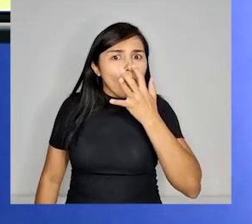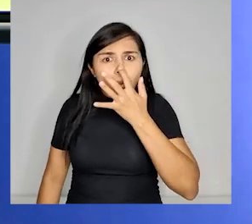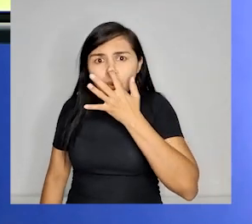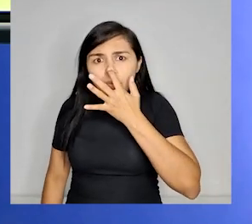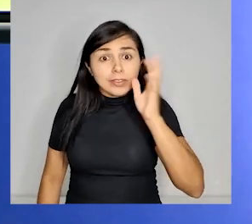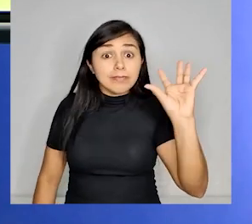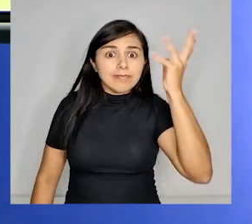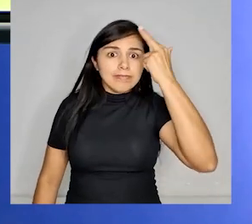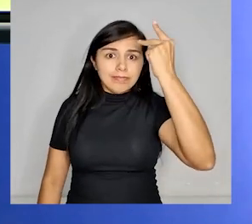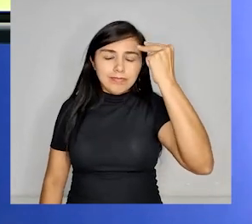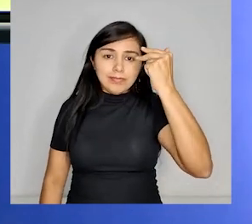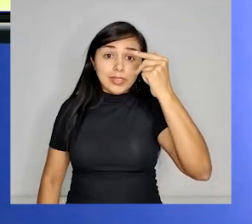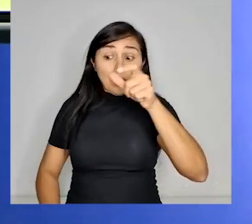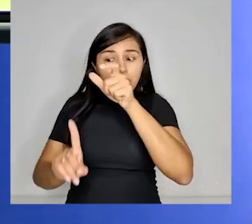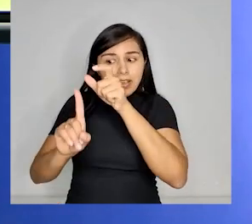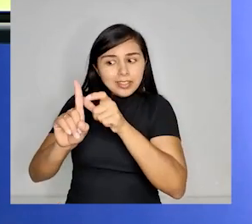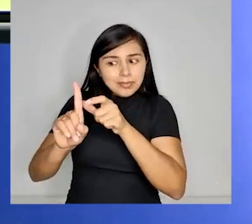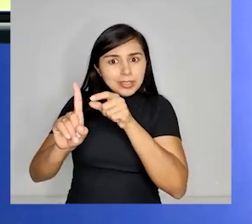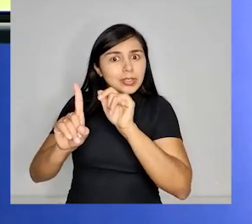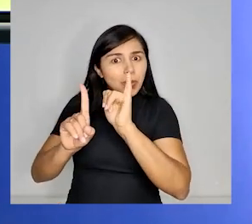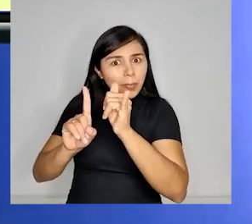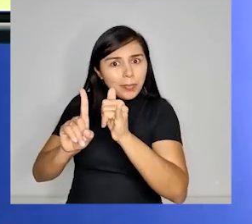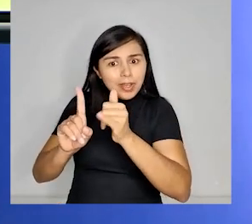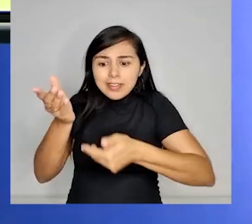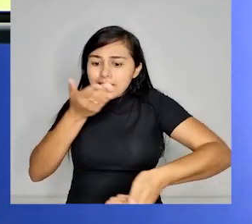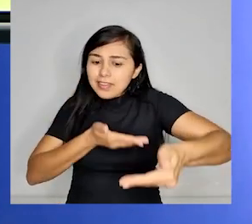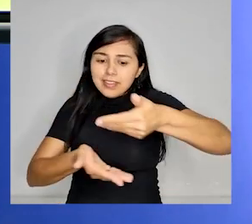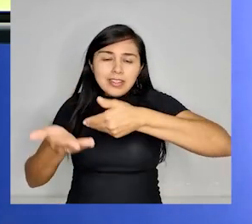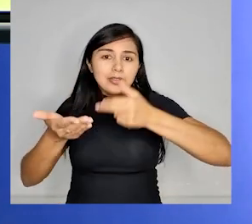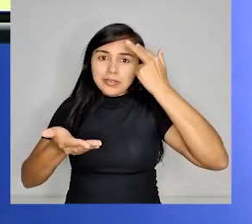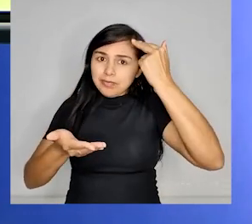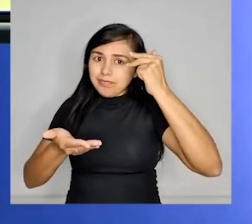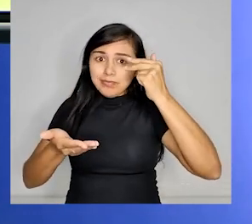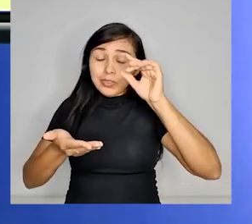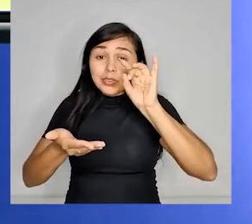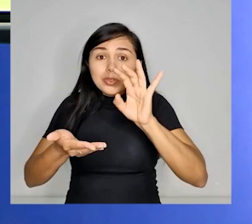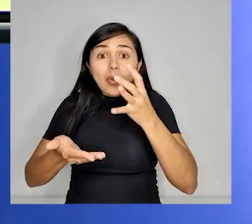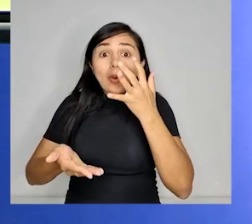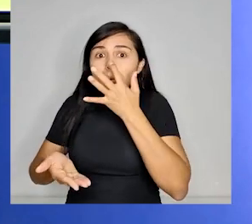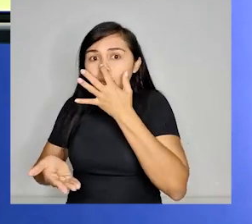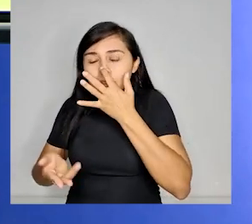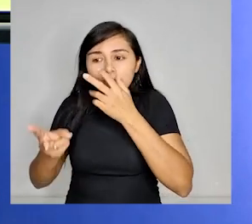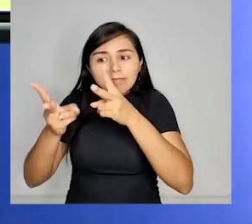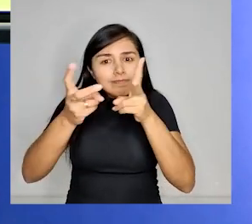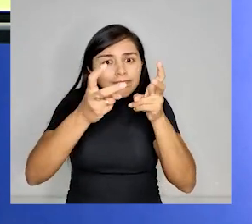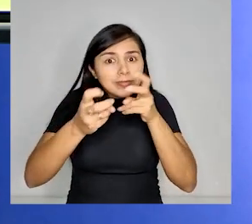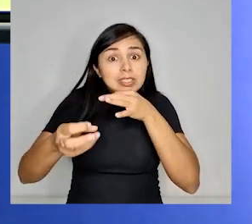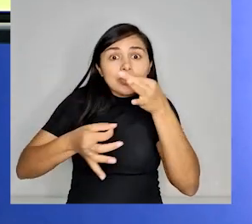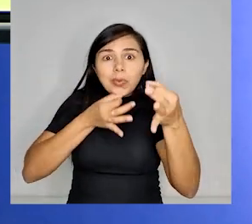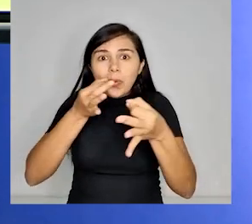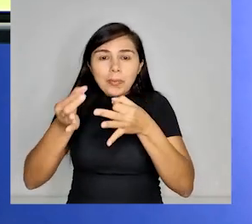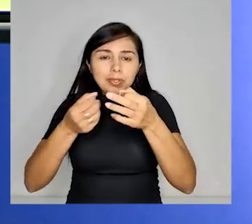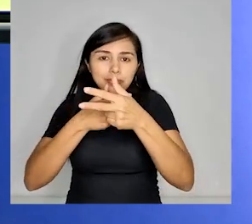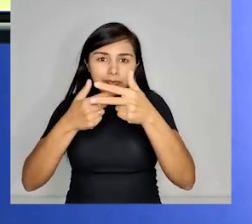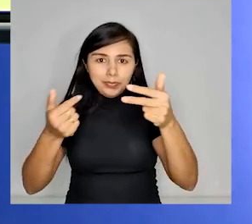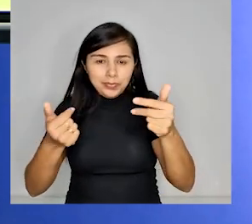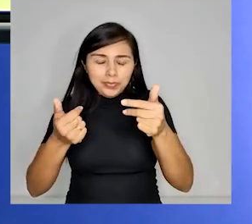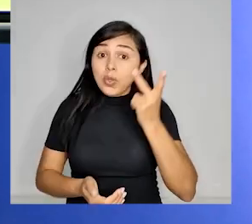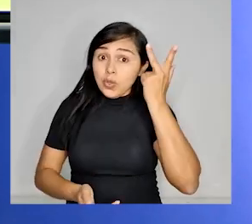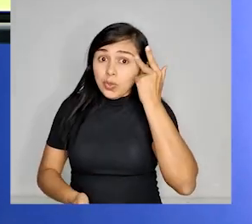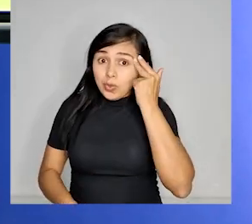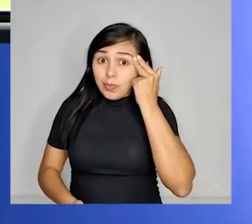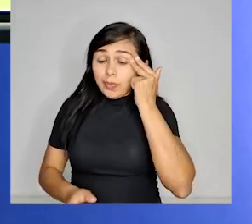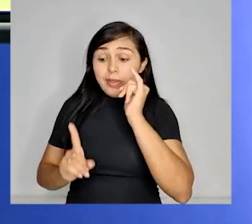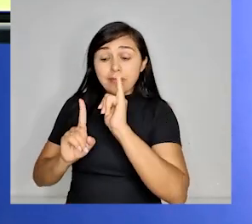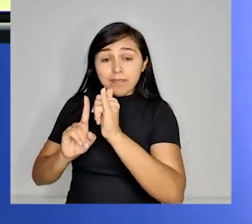diretamente. Ele não sabe de tudo o que acontece, mas apenas do que consegue observar, do que pode enxergar. Seu discurso é